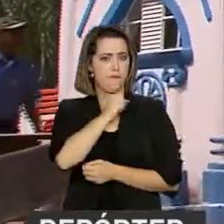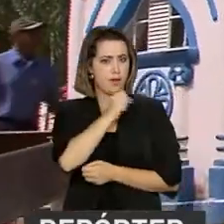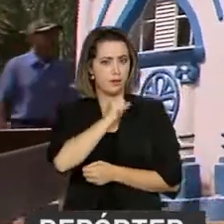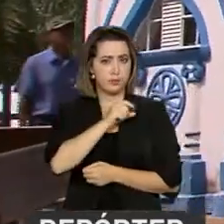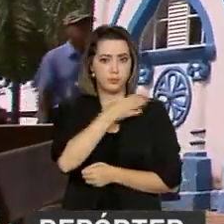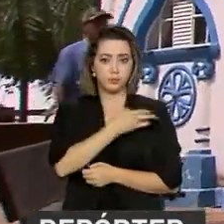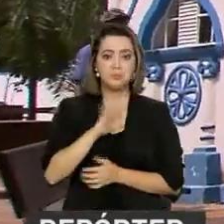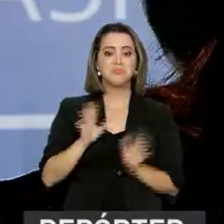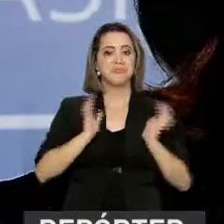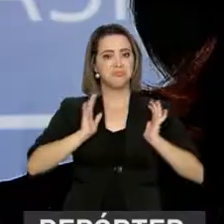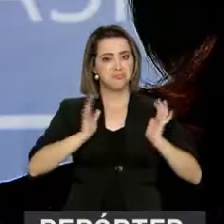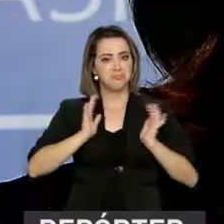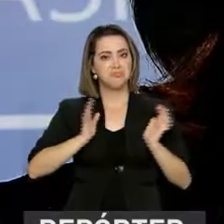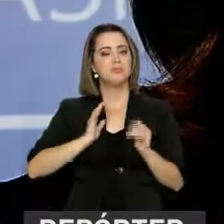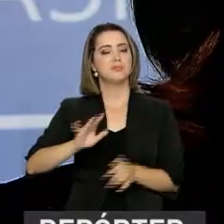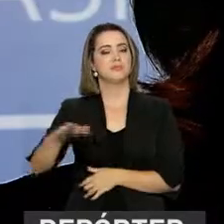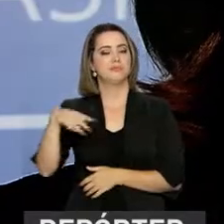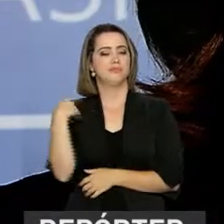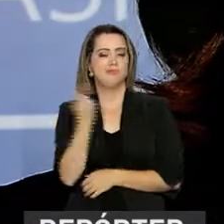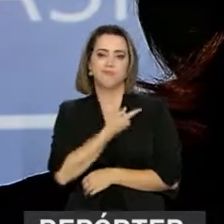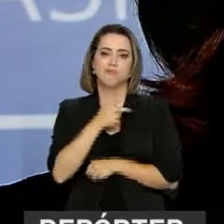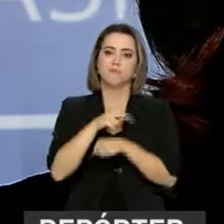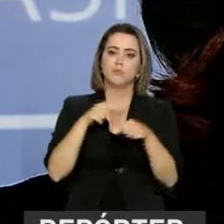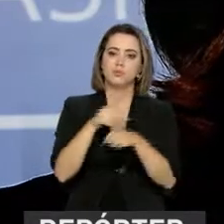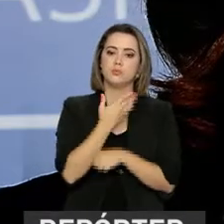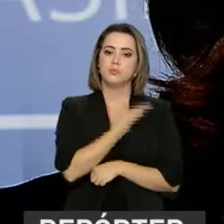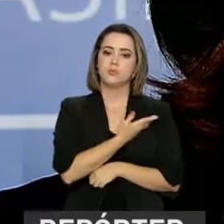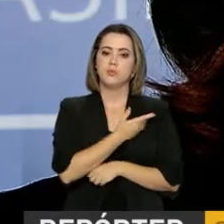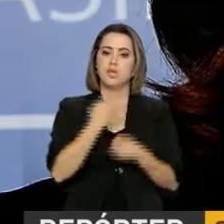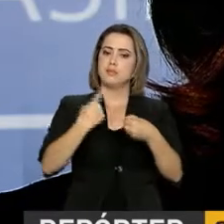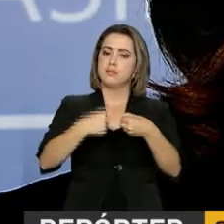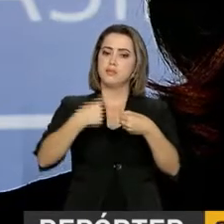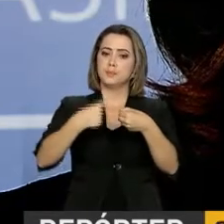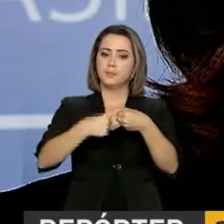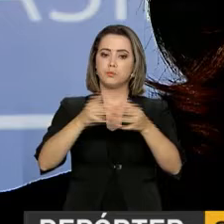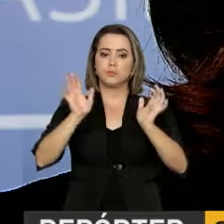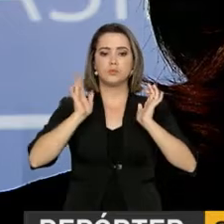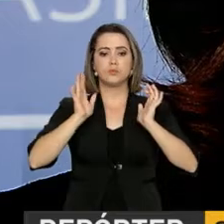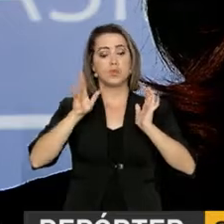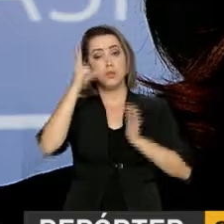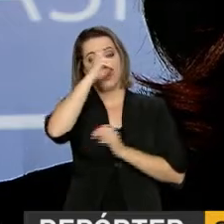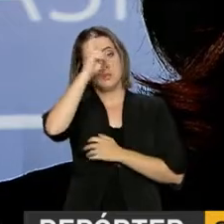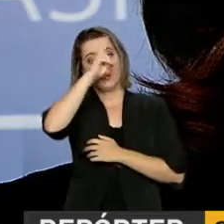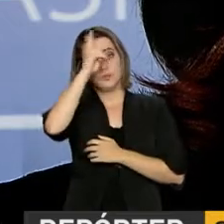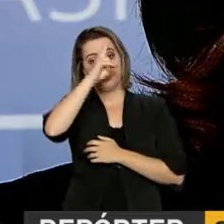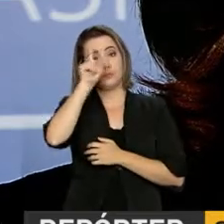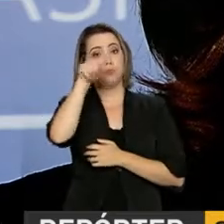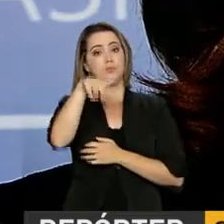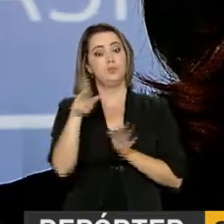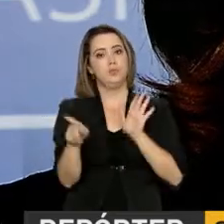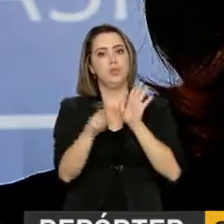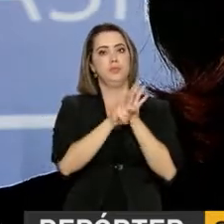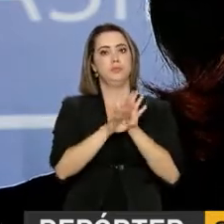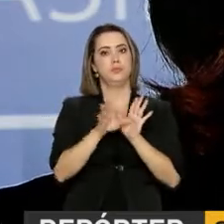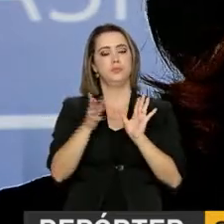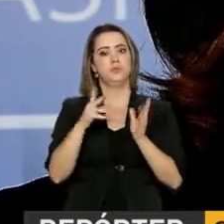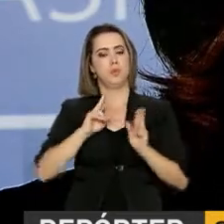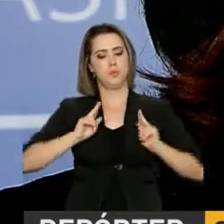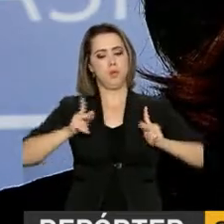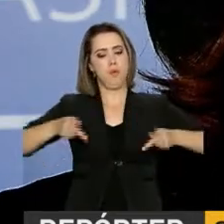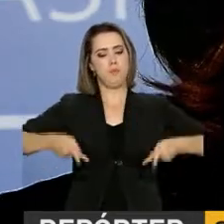patrimônio brasileiro é com a cidade histórica cidade que é patrimônio da humanidade e com essa arquitetura